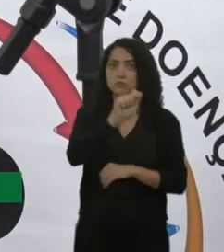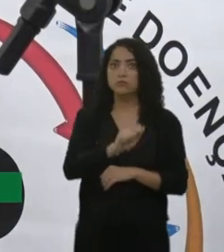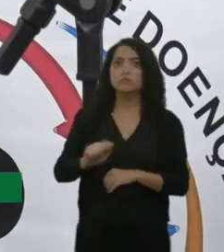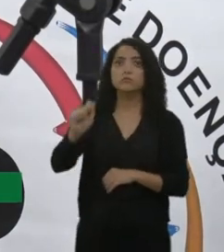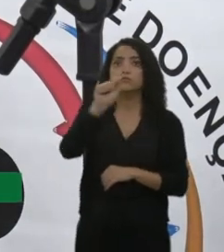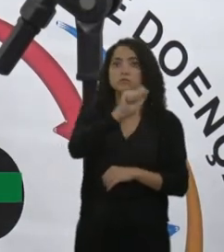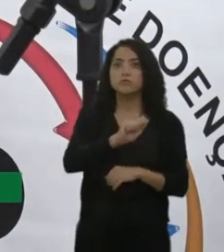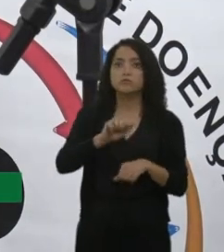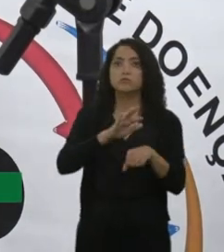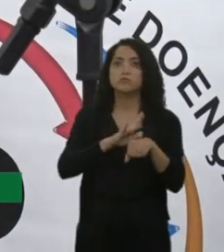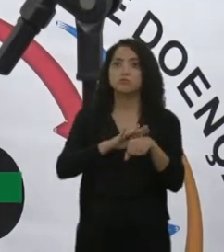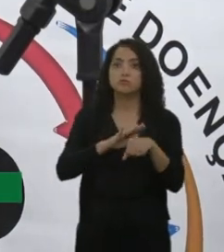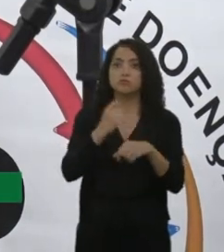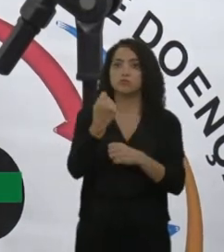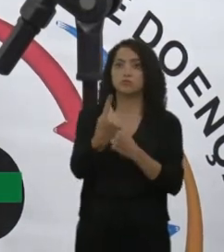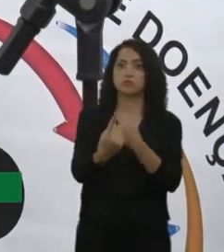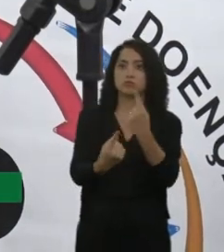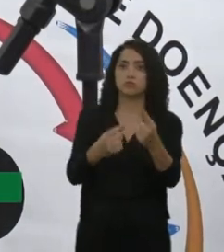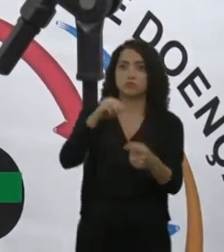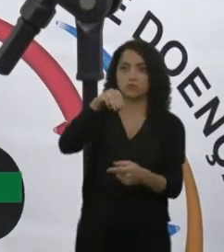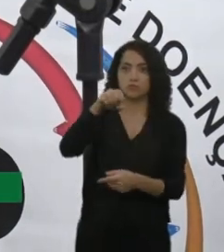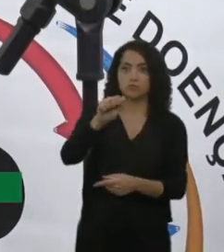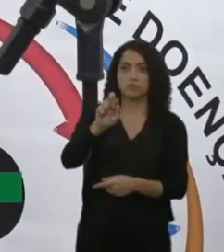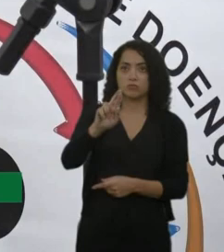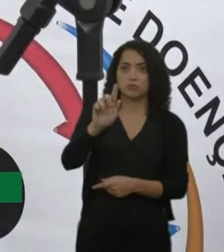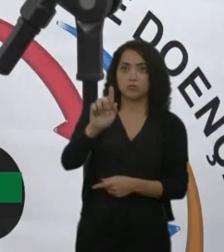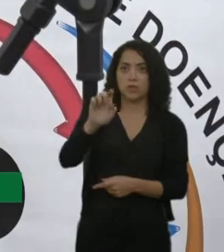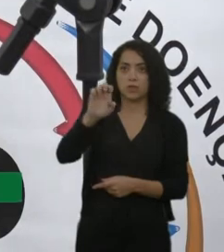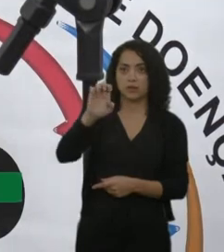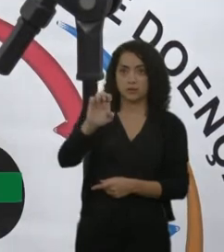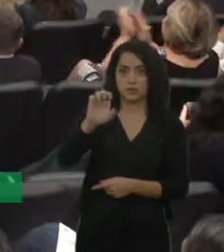Doenças Raras, Margarete Carreirão.